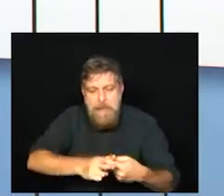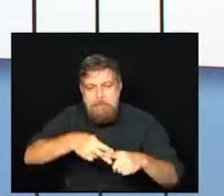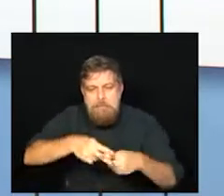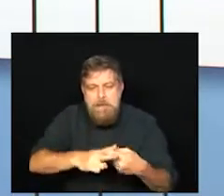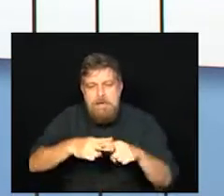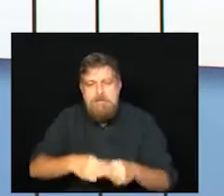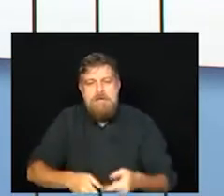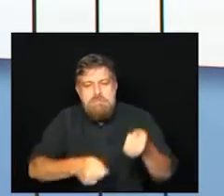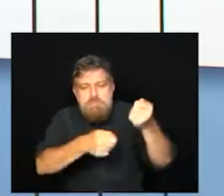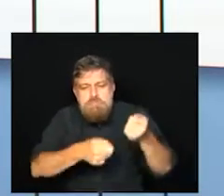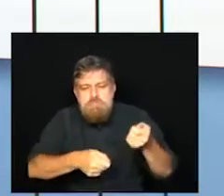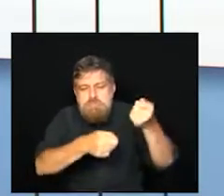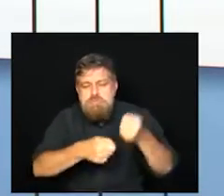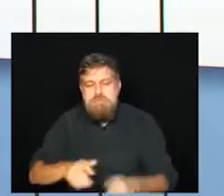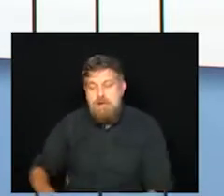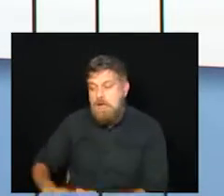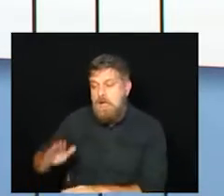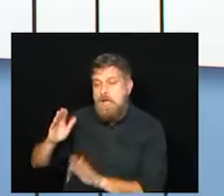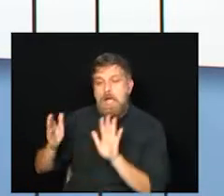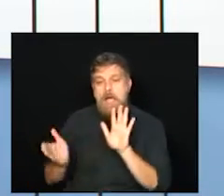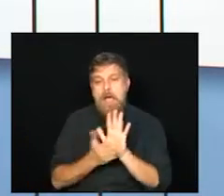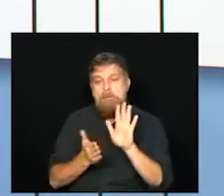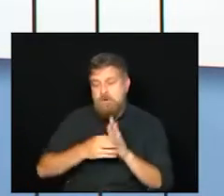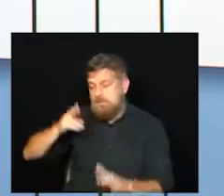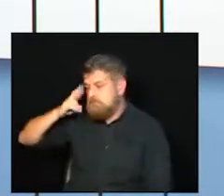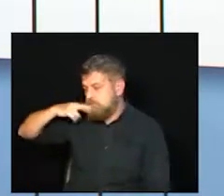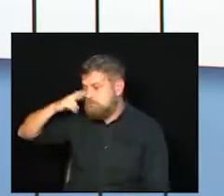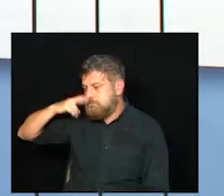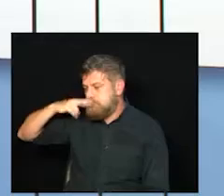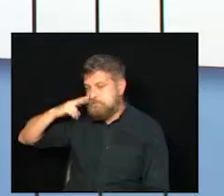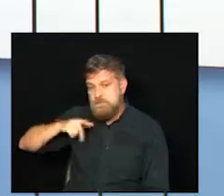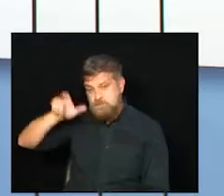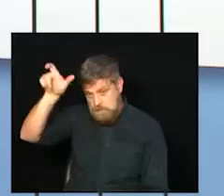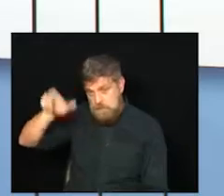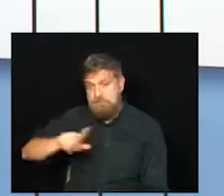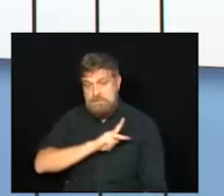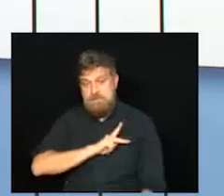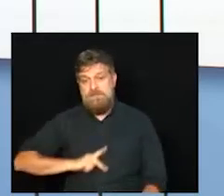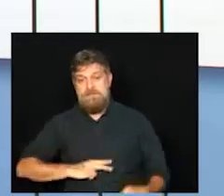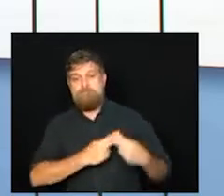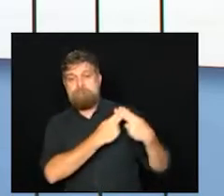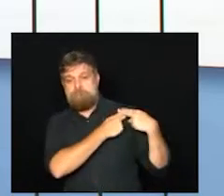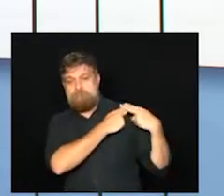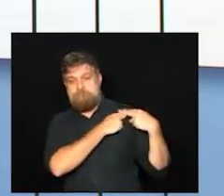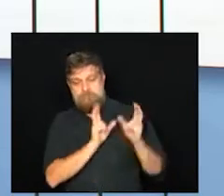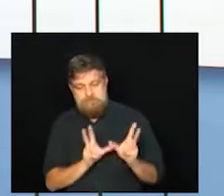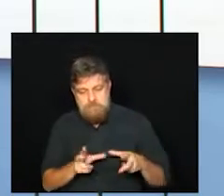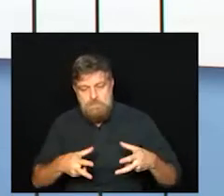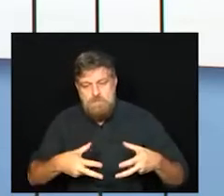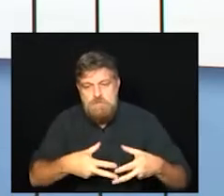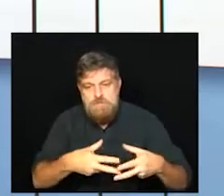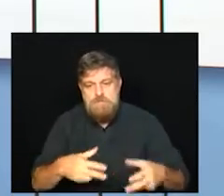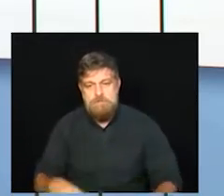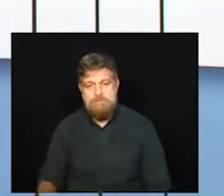foi proposta pelo vereador Arnaldo Salvetti, que será o presidente do colegiado.